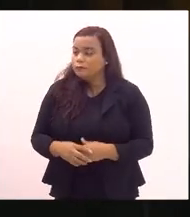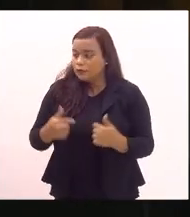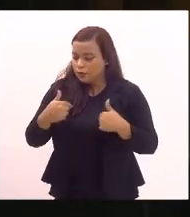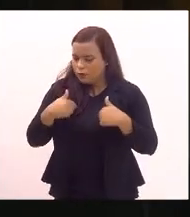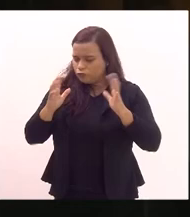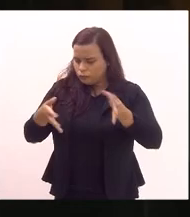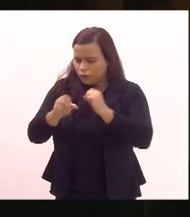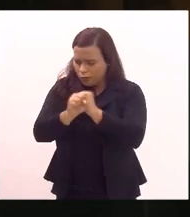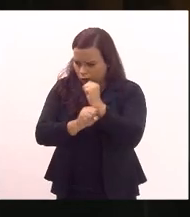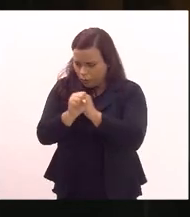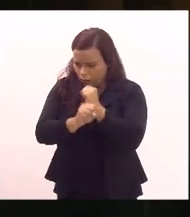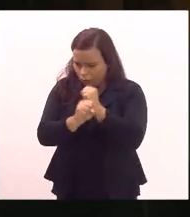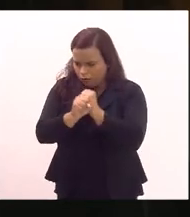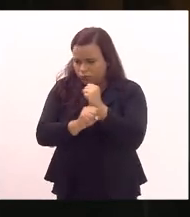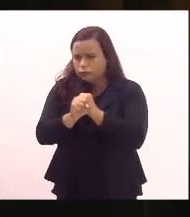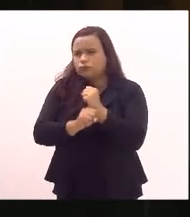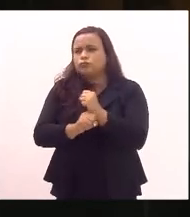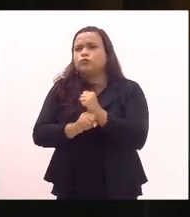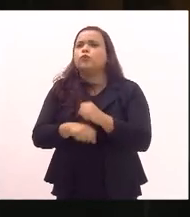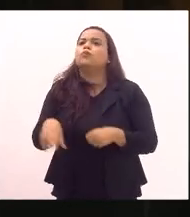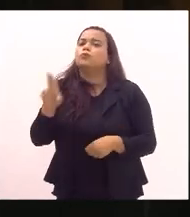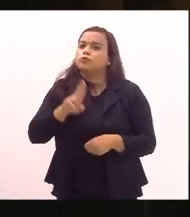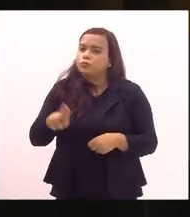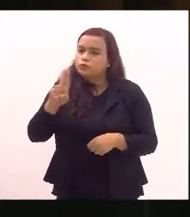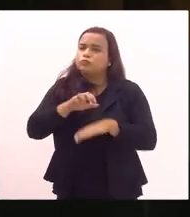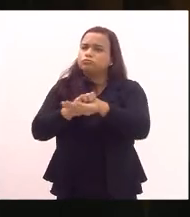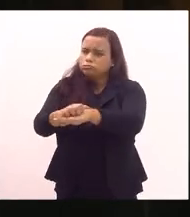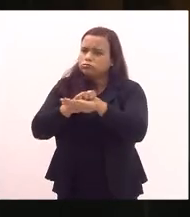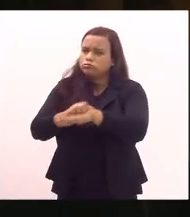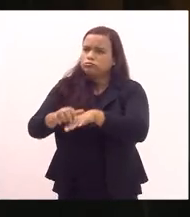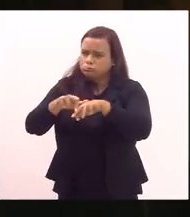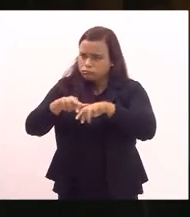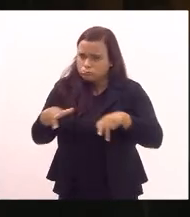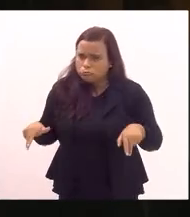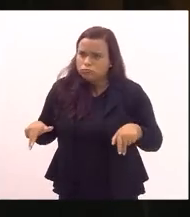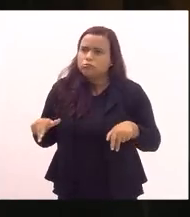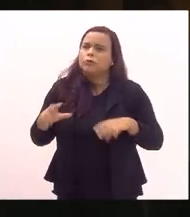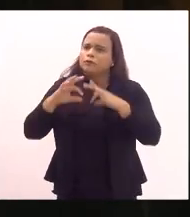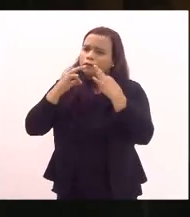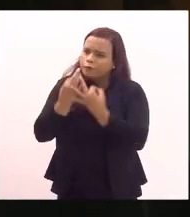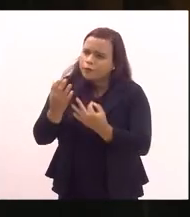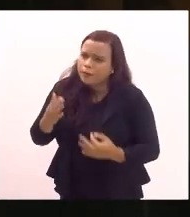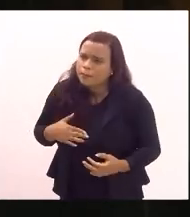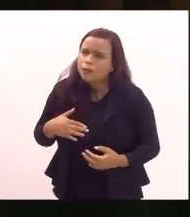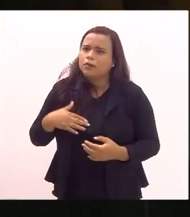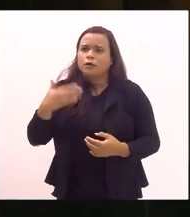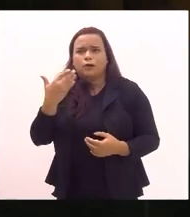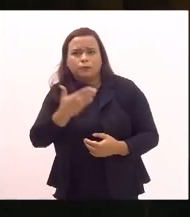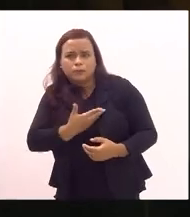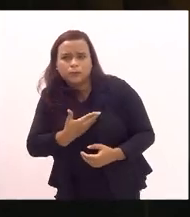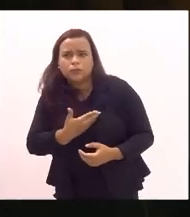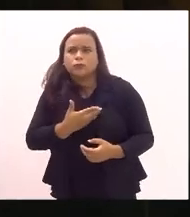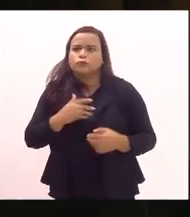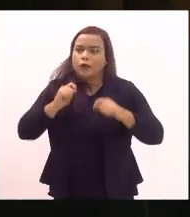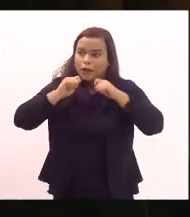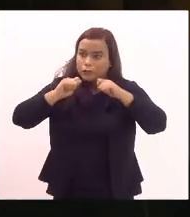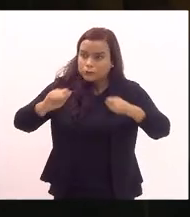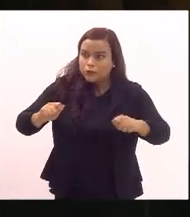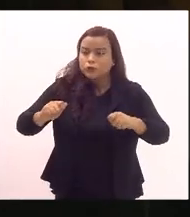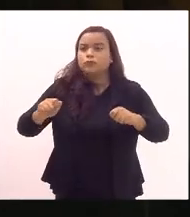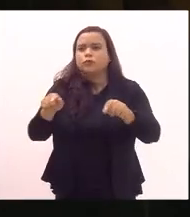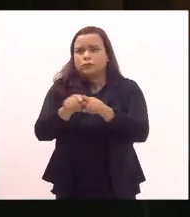durante anos fui uma usuária meus familiares meus amigos os nossos queridos assessores